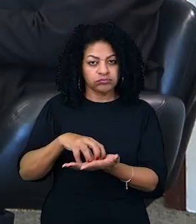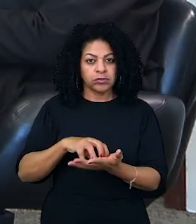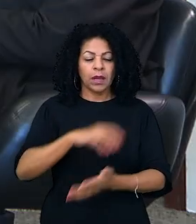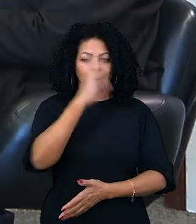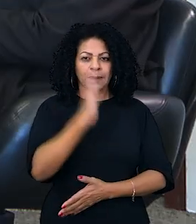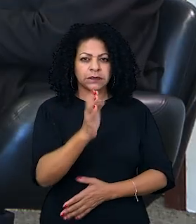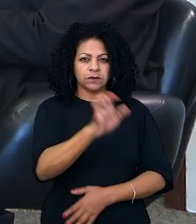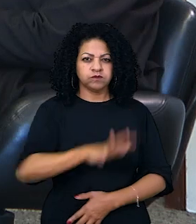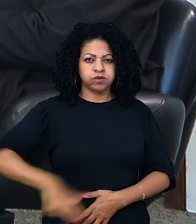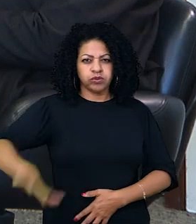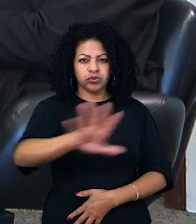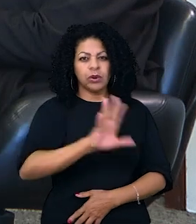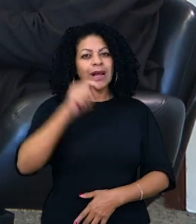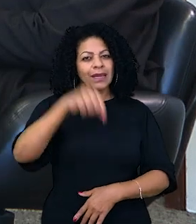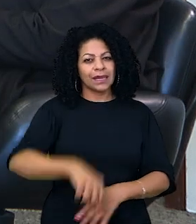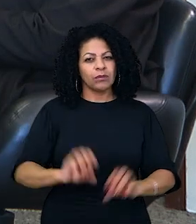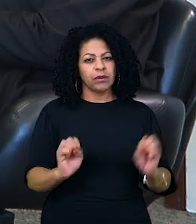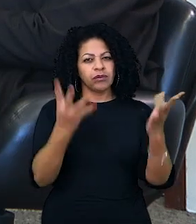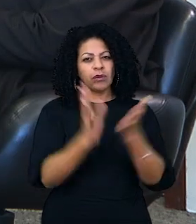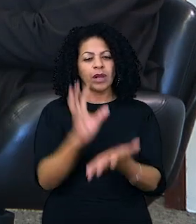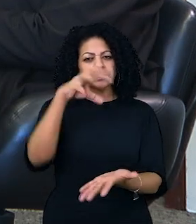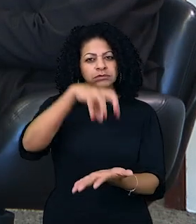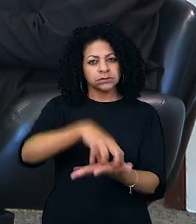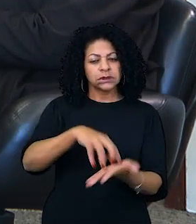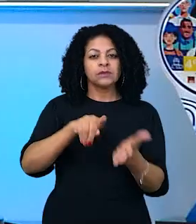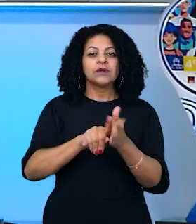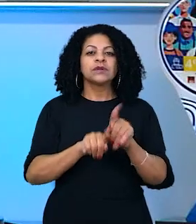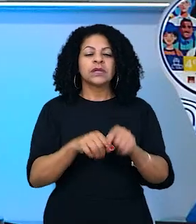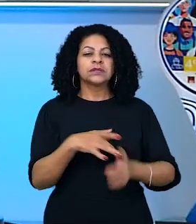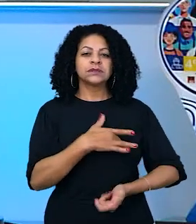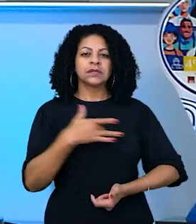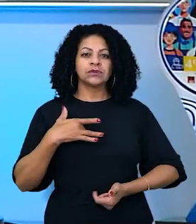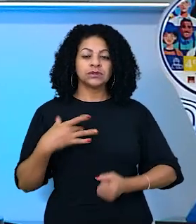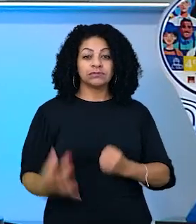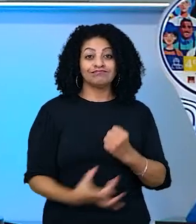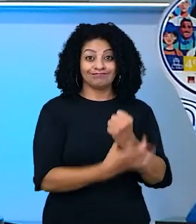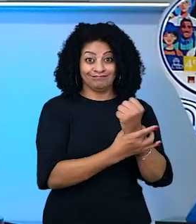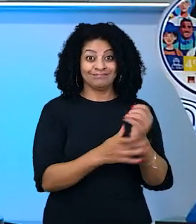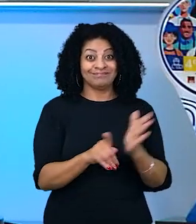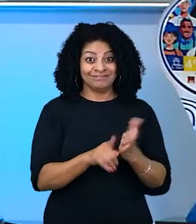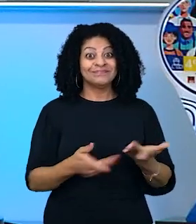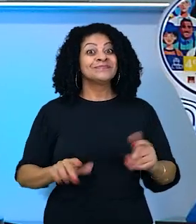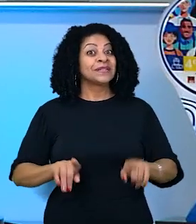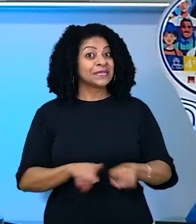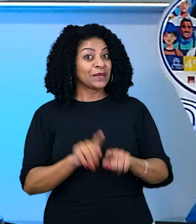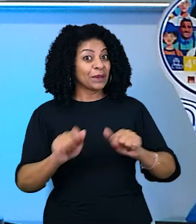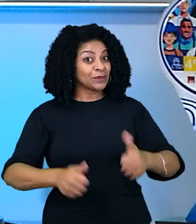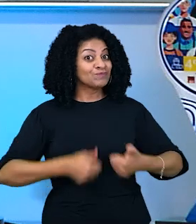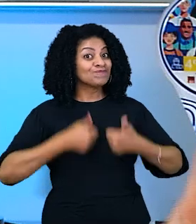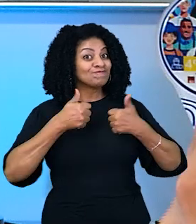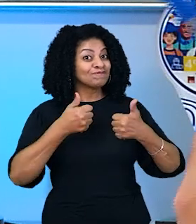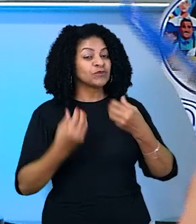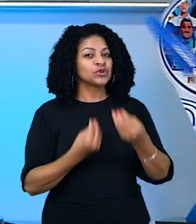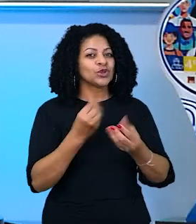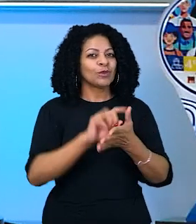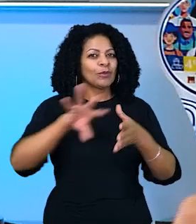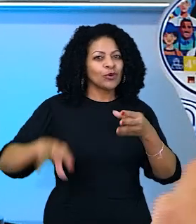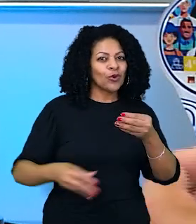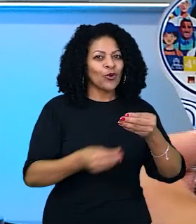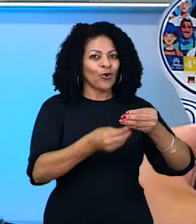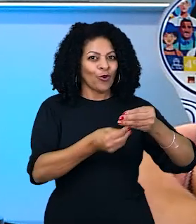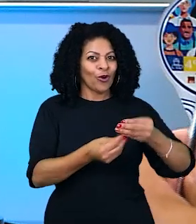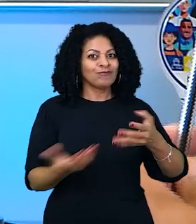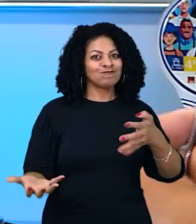O nosso evento central aqui no final do mês vai tratar exatamente do tema da saúde e segurança, né, como um aspecto amplo, né, no aspecto de